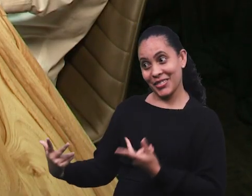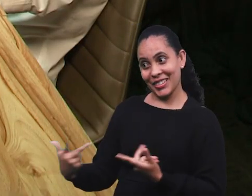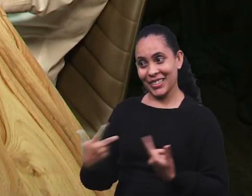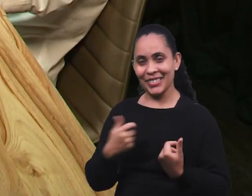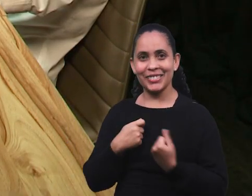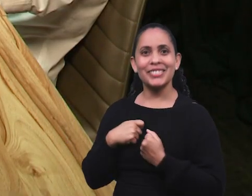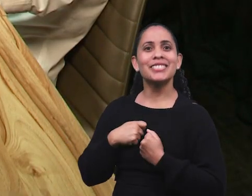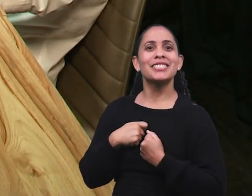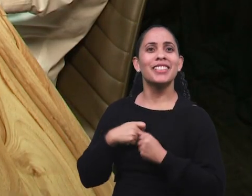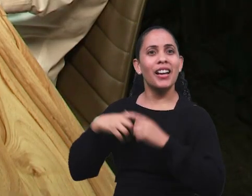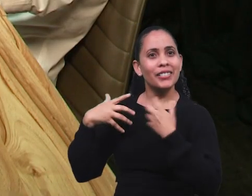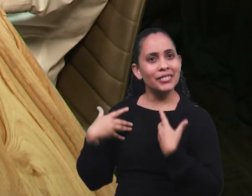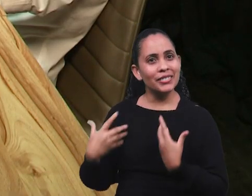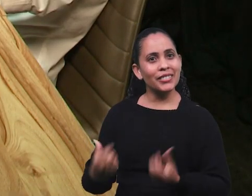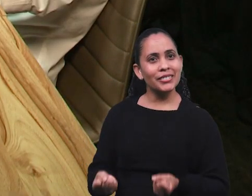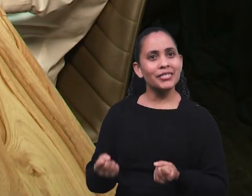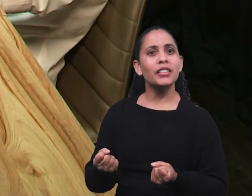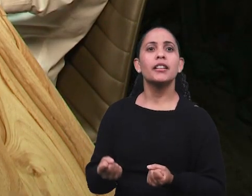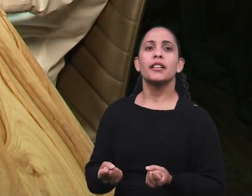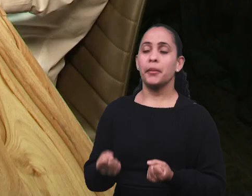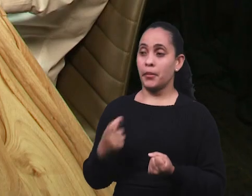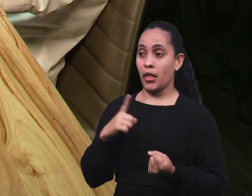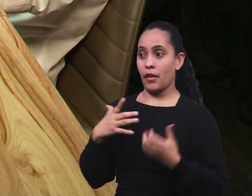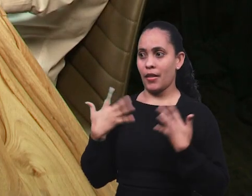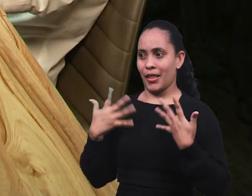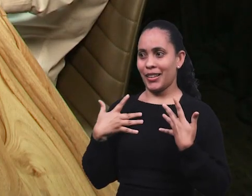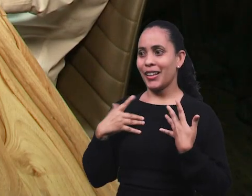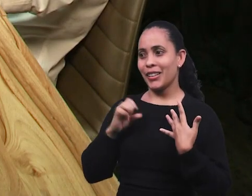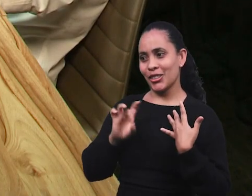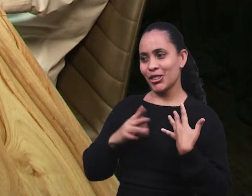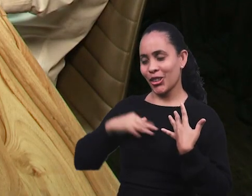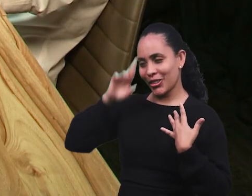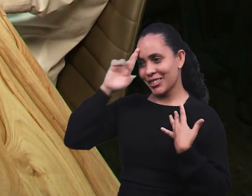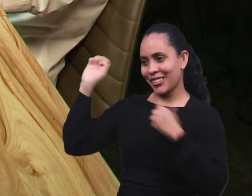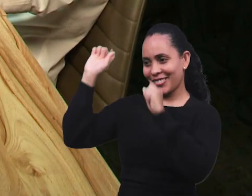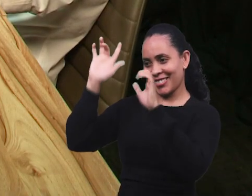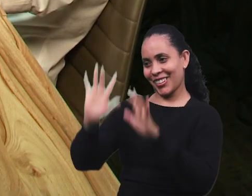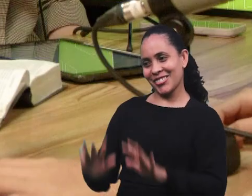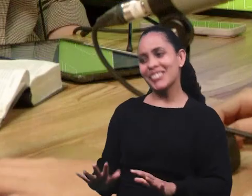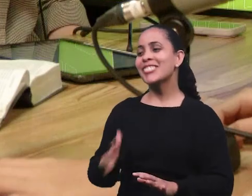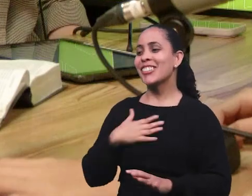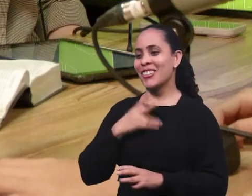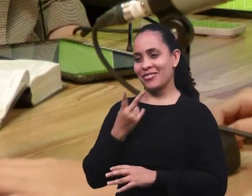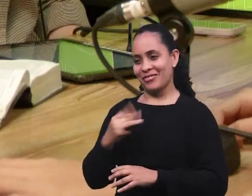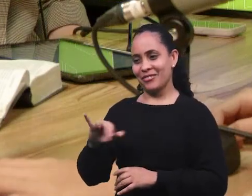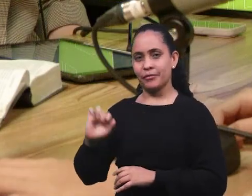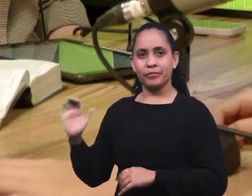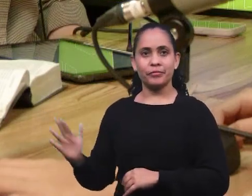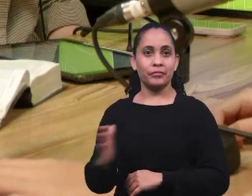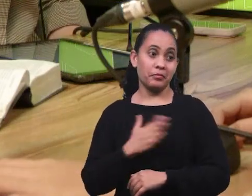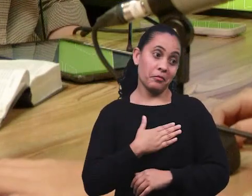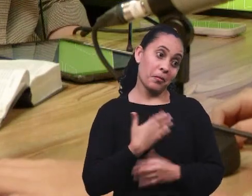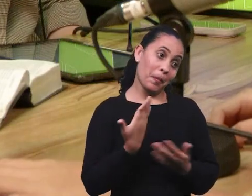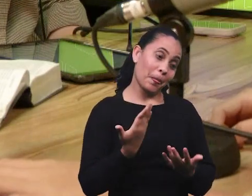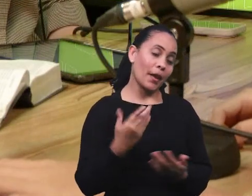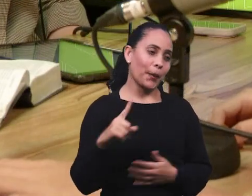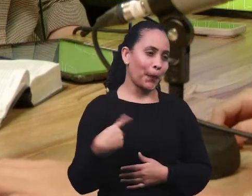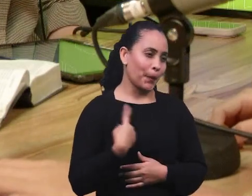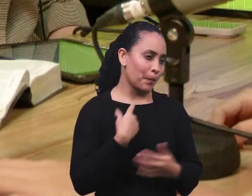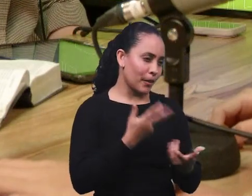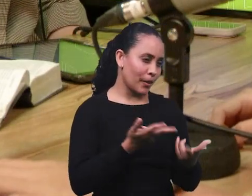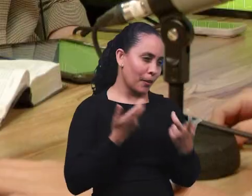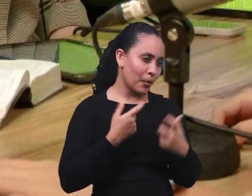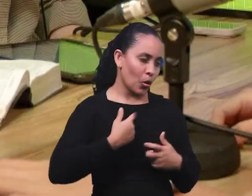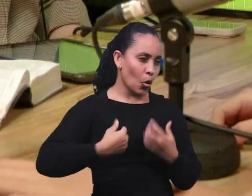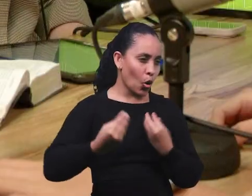É verdade, se apropriou daquilo. Precisava de um refrigério que era só o Senhor, né? Sim. E ele veio. Então, Vanessa, a gente